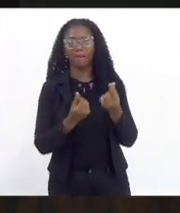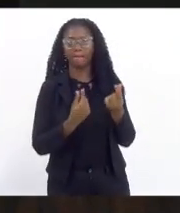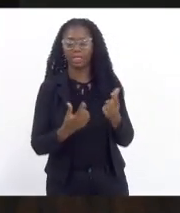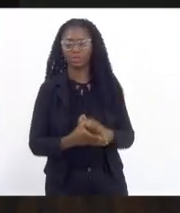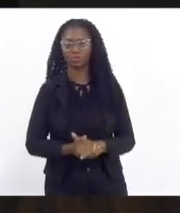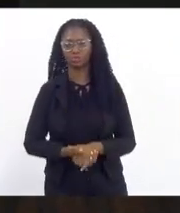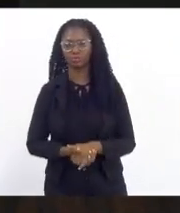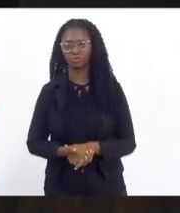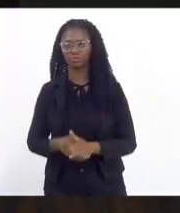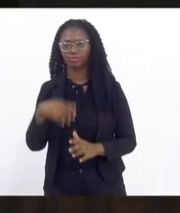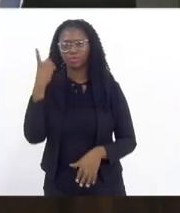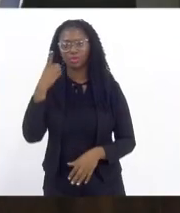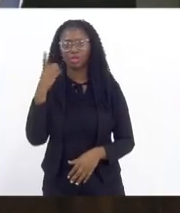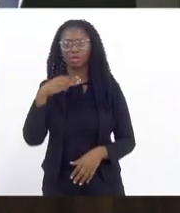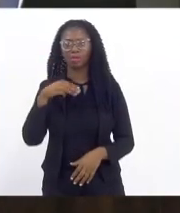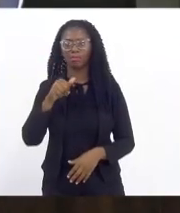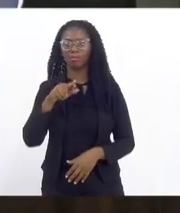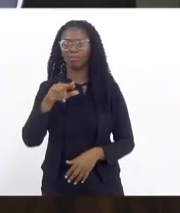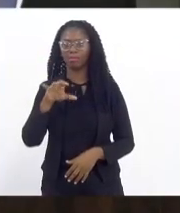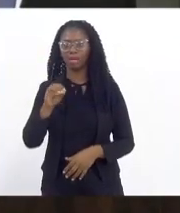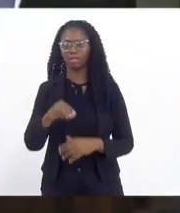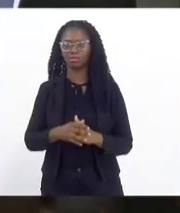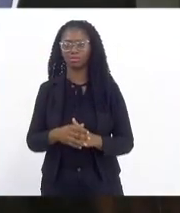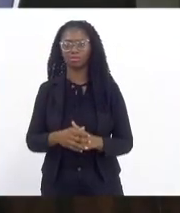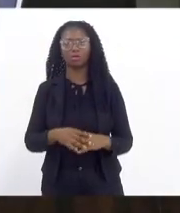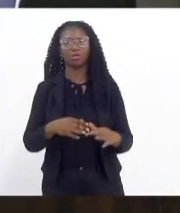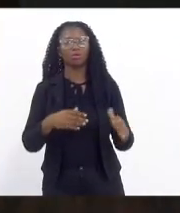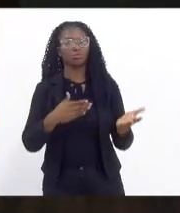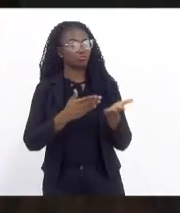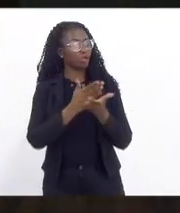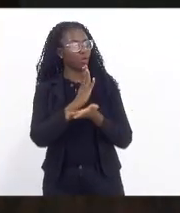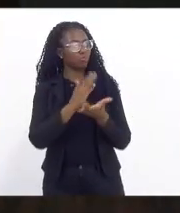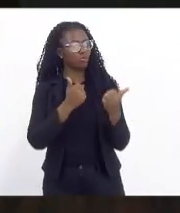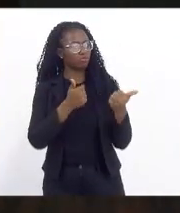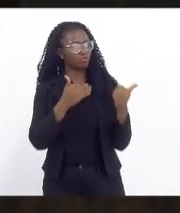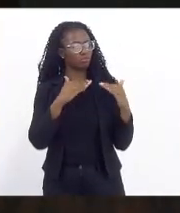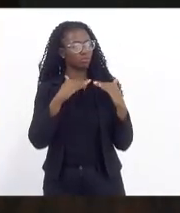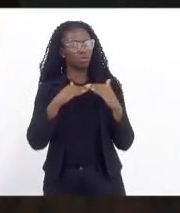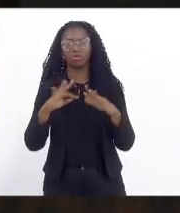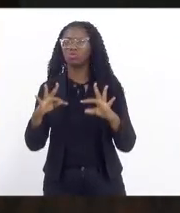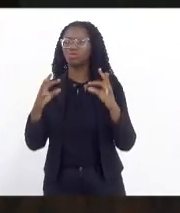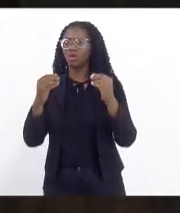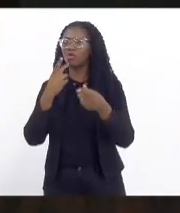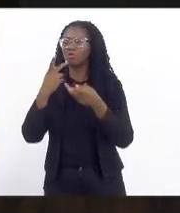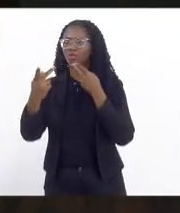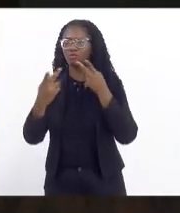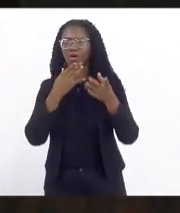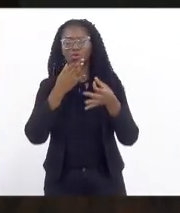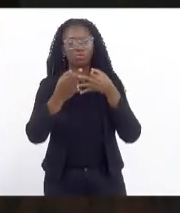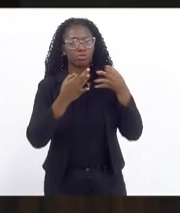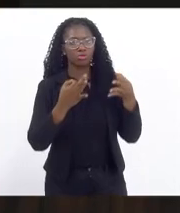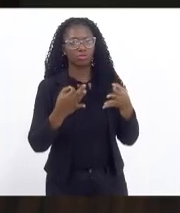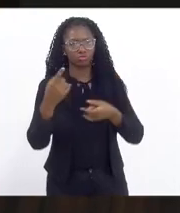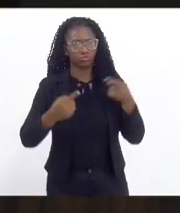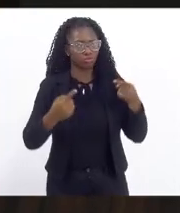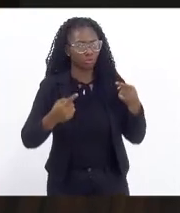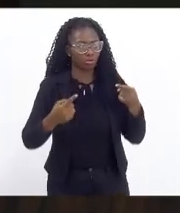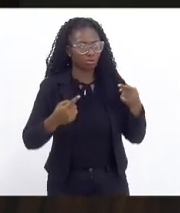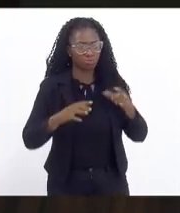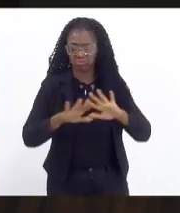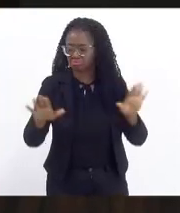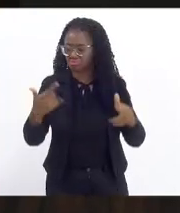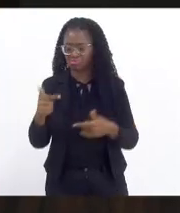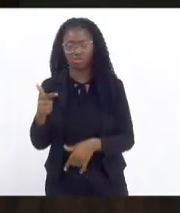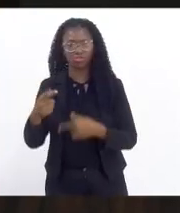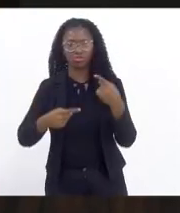Deputado Márcio Pacheco. Favorável, presidente. Com os pareceres emitidos, em discussão, não havendo quem queira